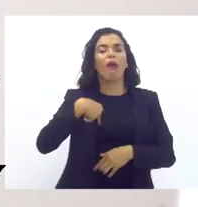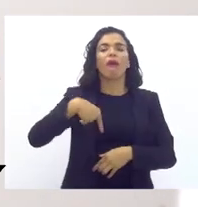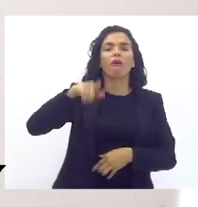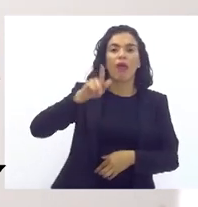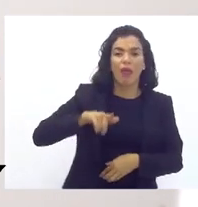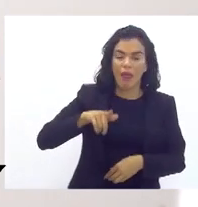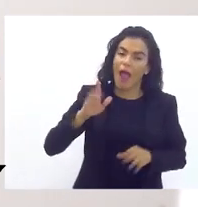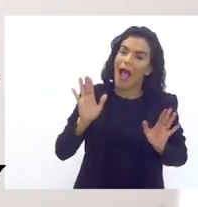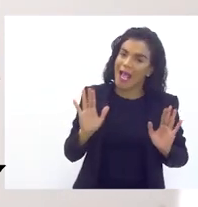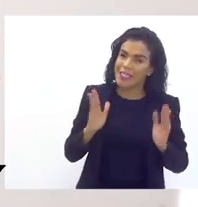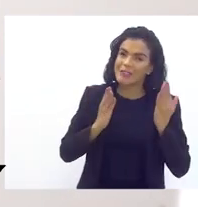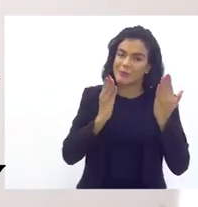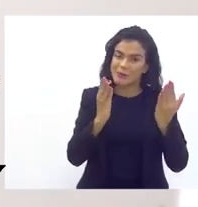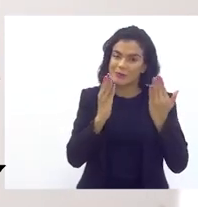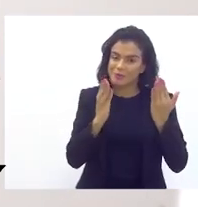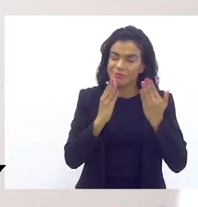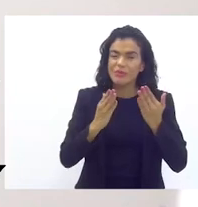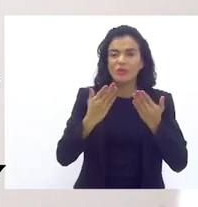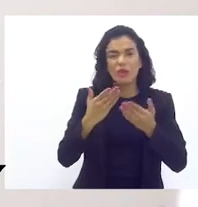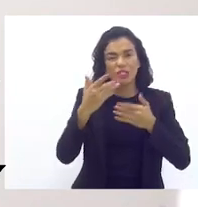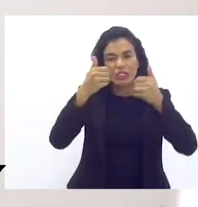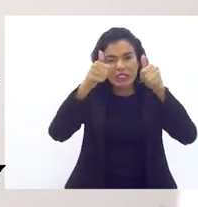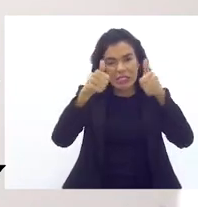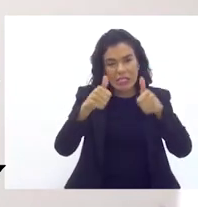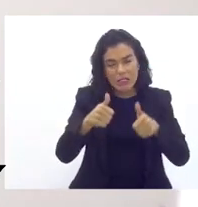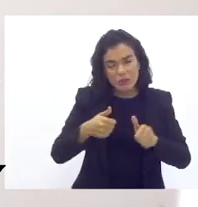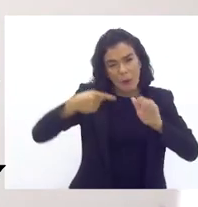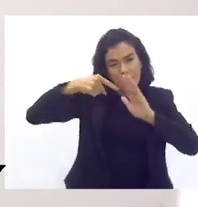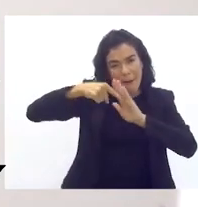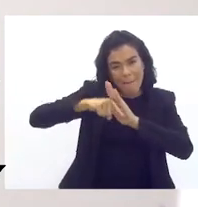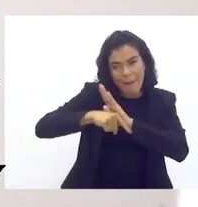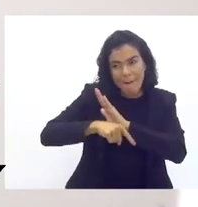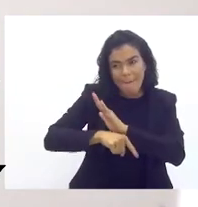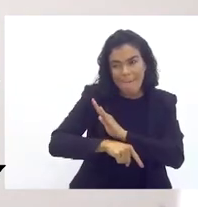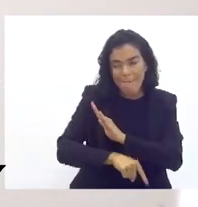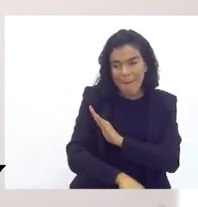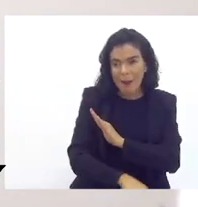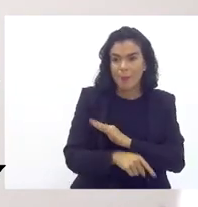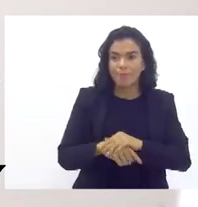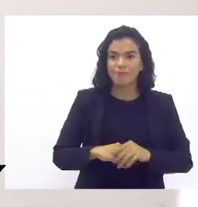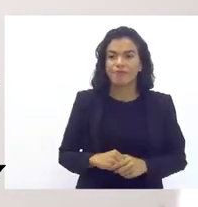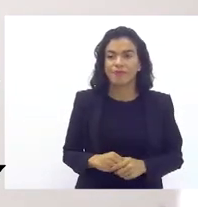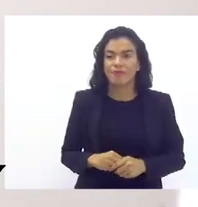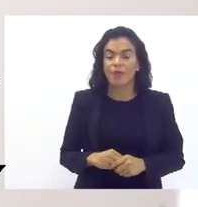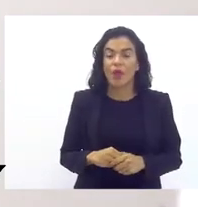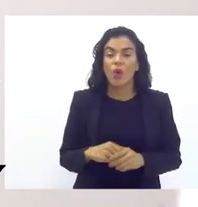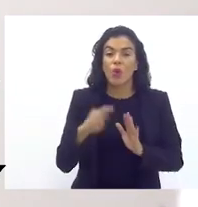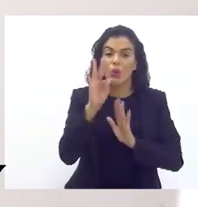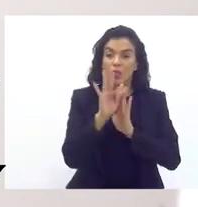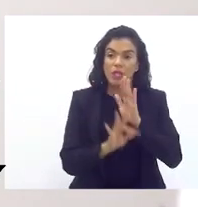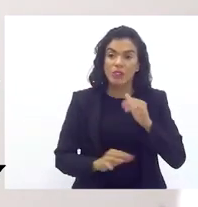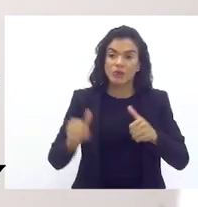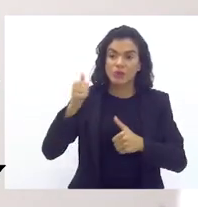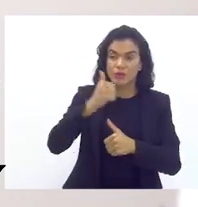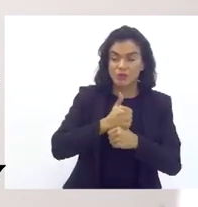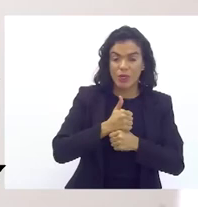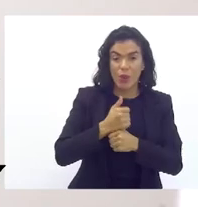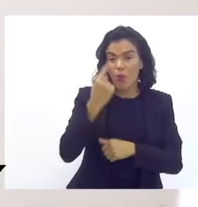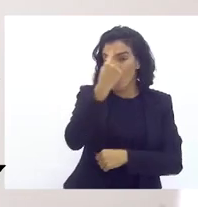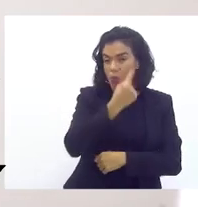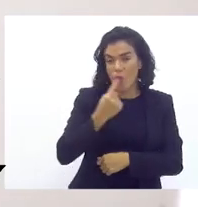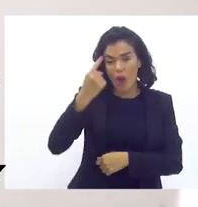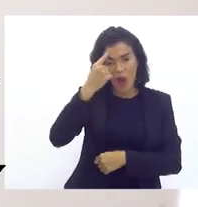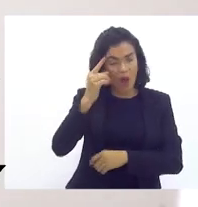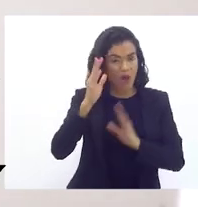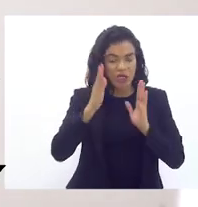a gente fez uma análise profunda com muito tempo do projeto original o substitutivo a gente fez a análise de uma hora